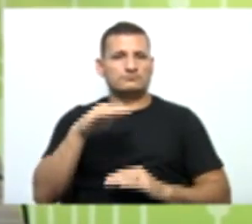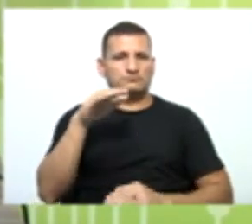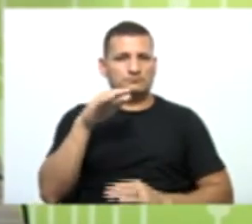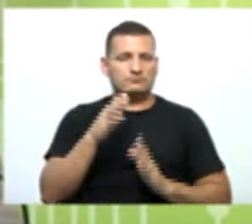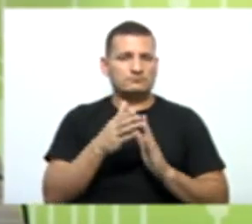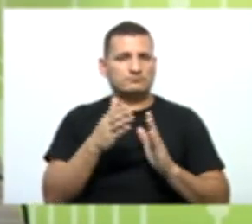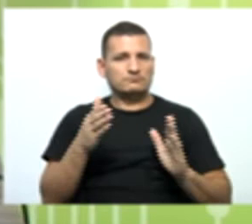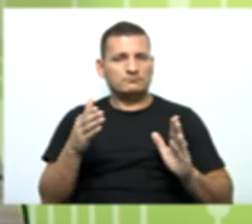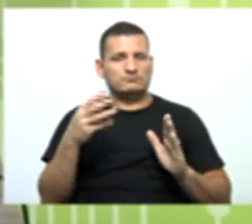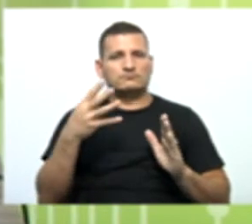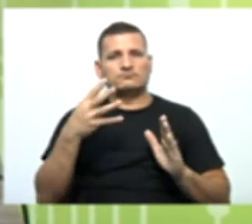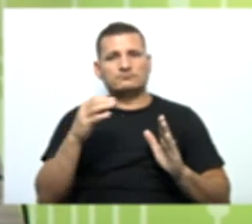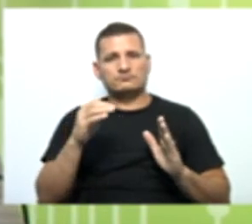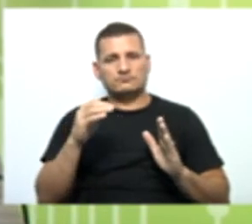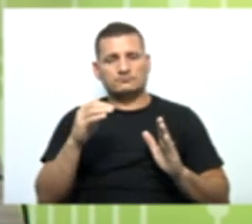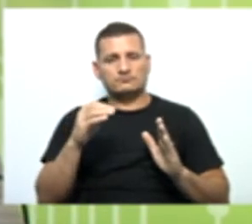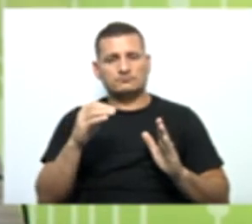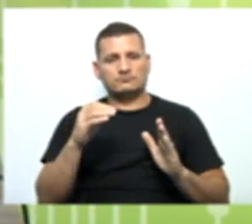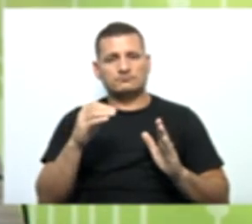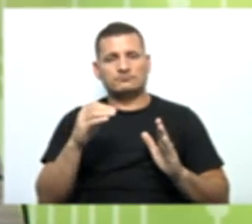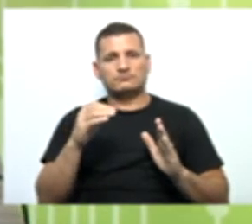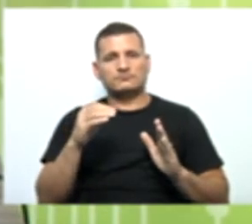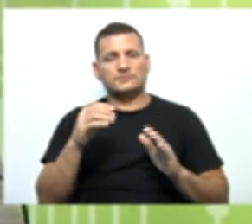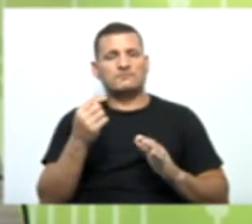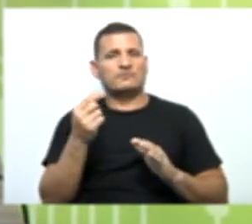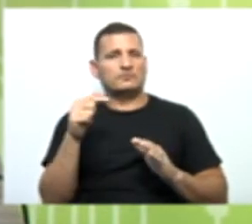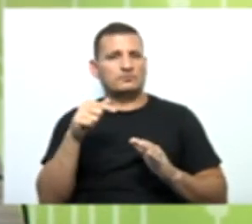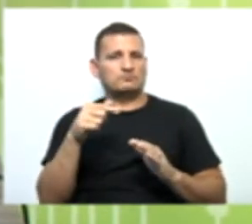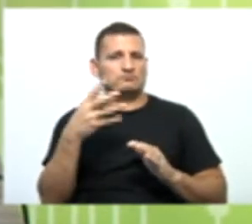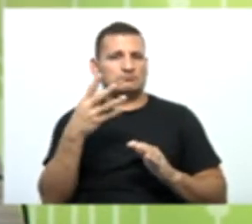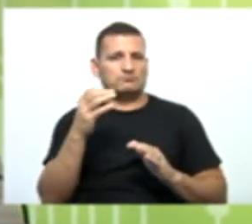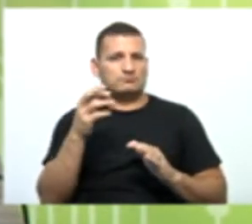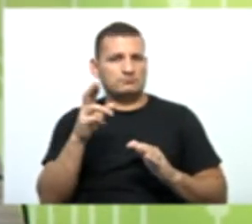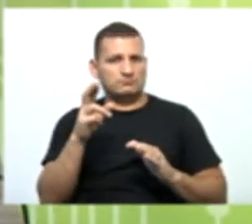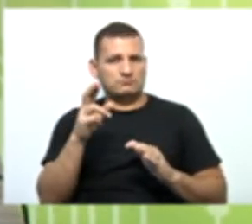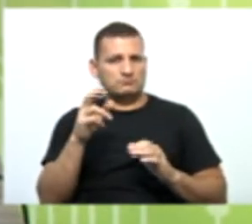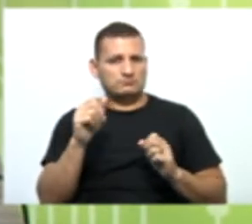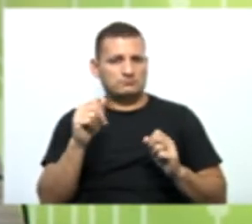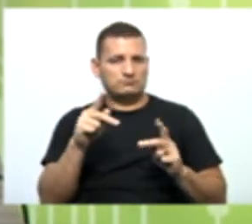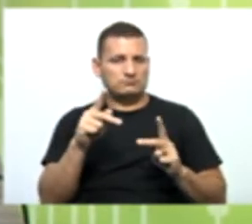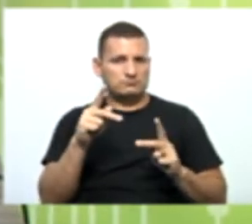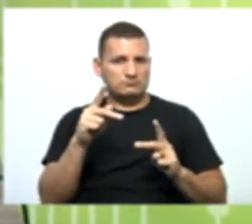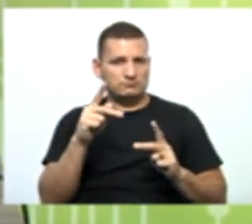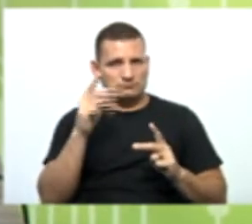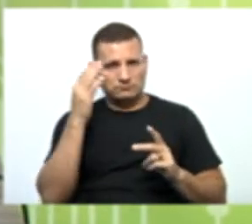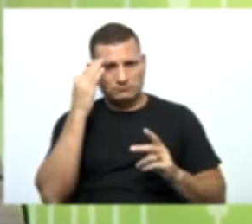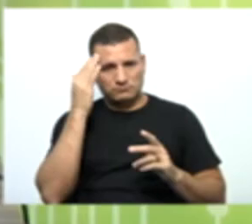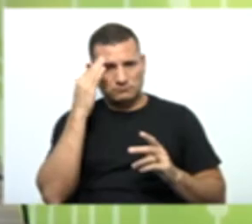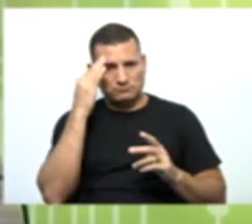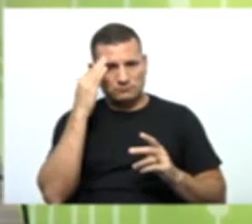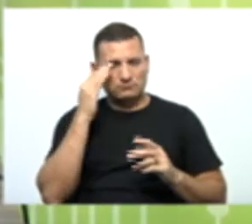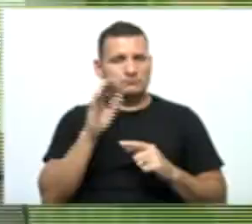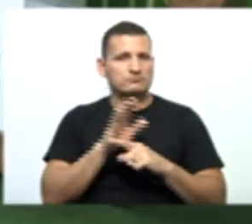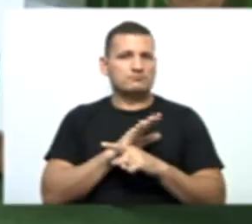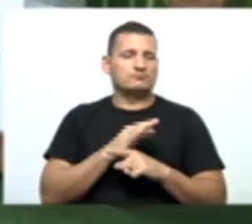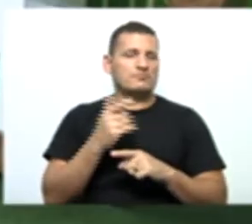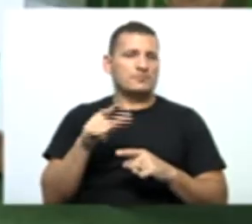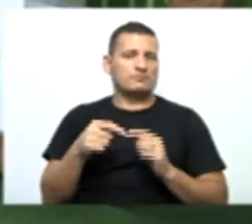40 de largura e o preço dela poderia ser R$40. Ok? Deu para tirar a dúvida? Mais alguma aí,